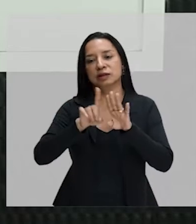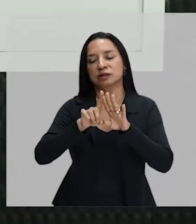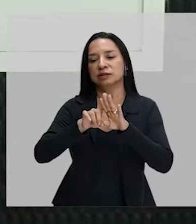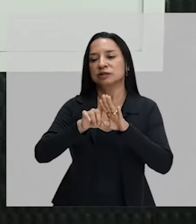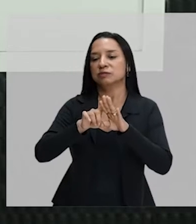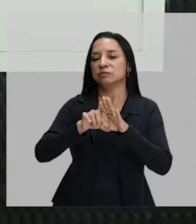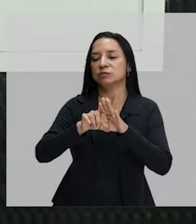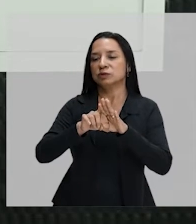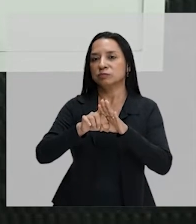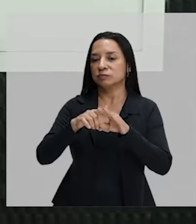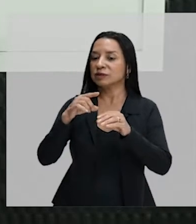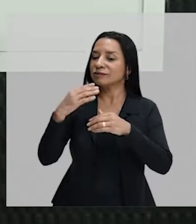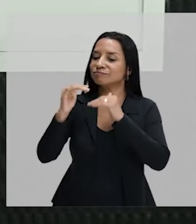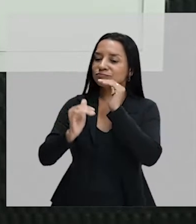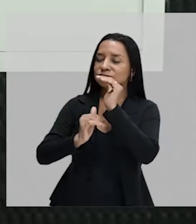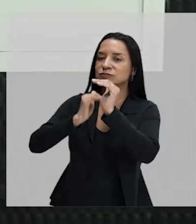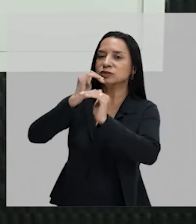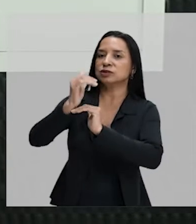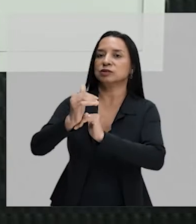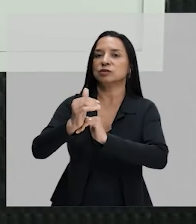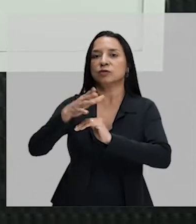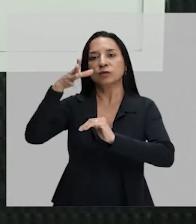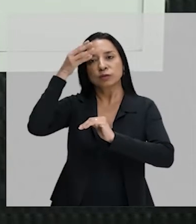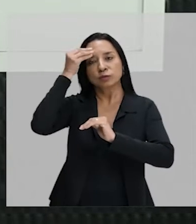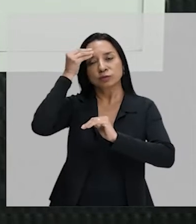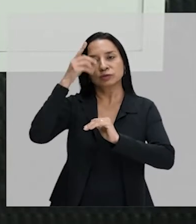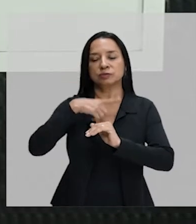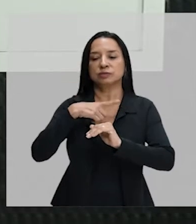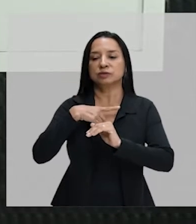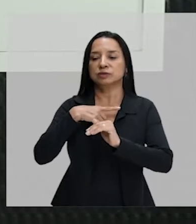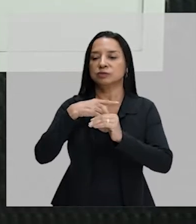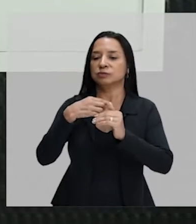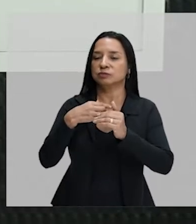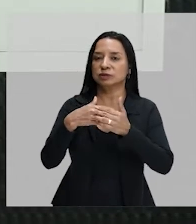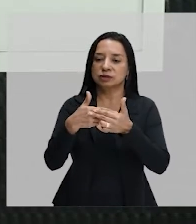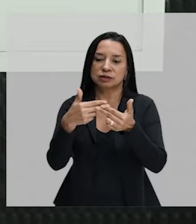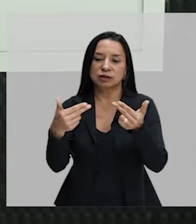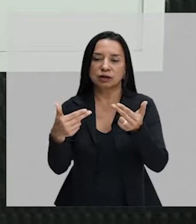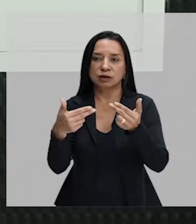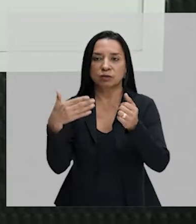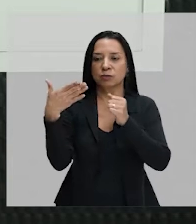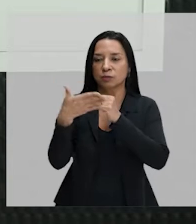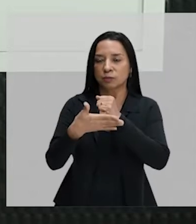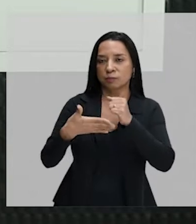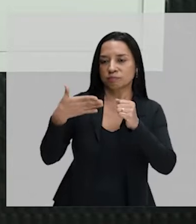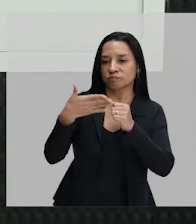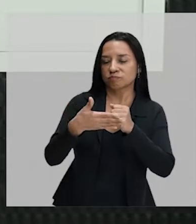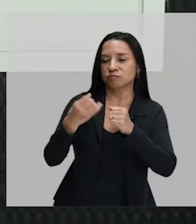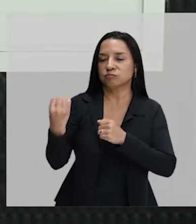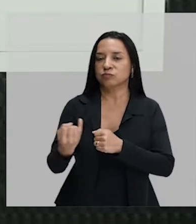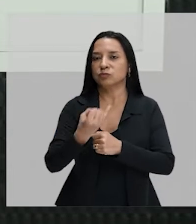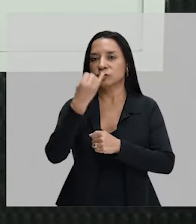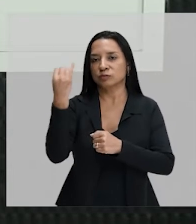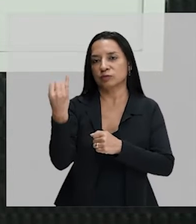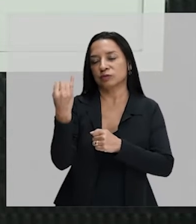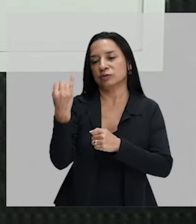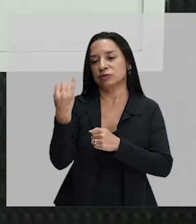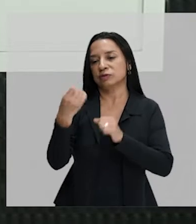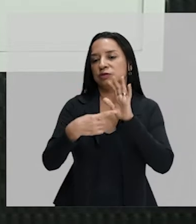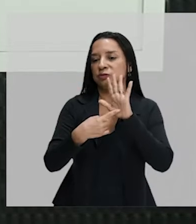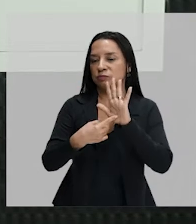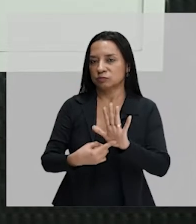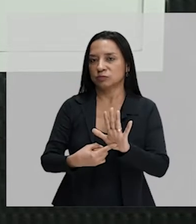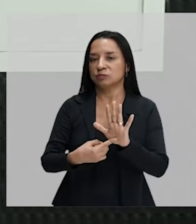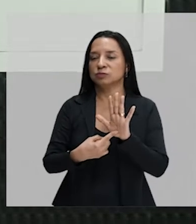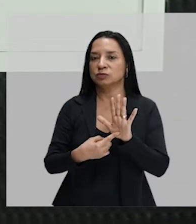construir o conhecimento. Então, nós temos aqui algo fundamental, faço questão de destacar a estética como